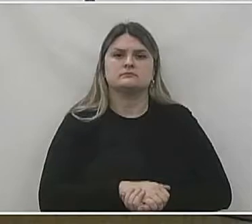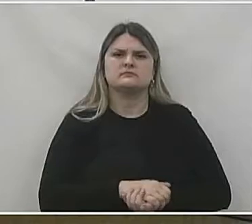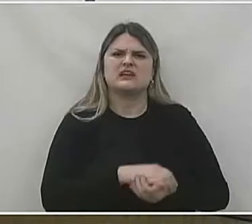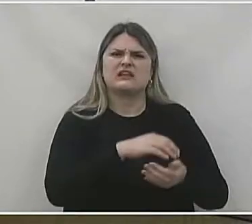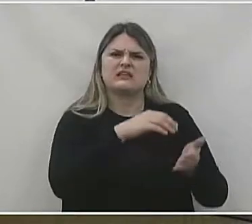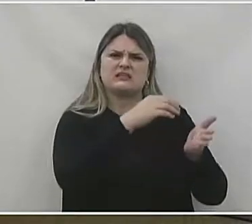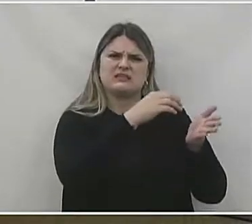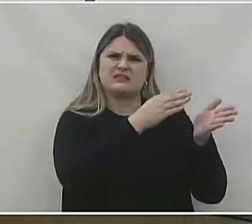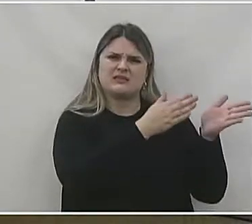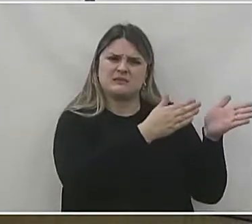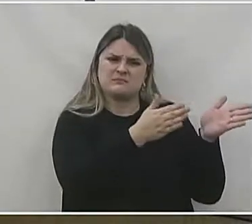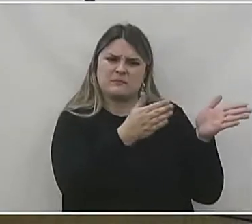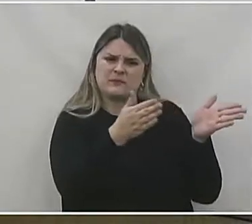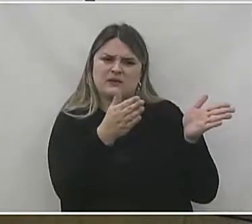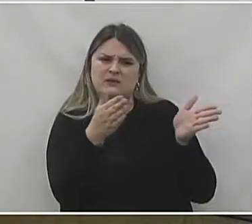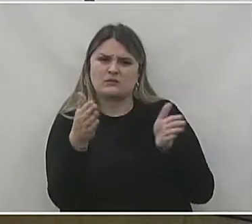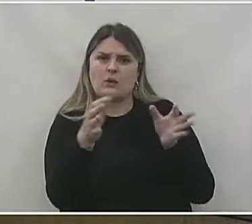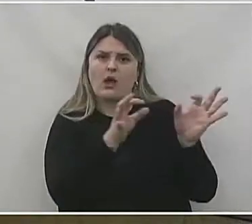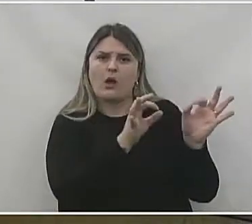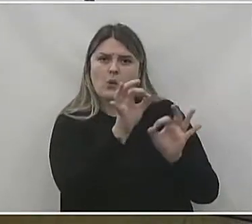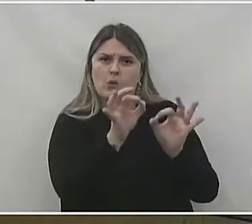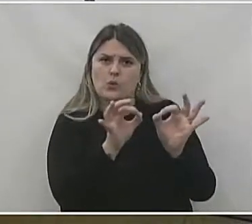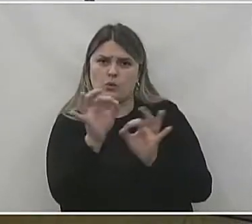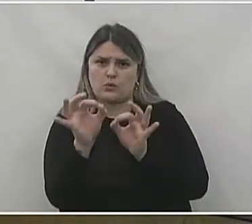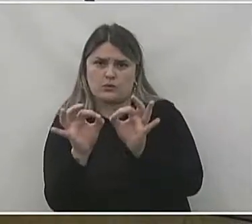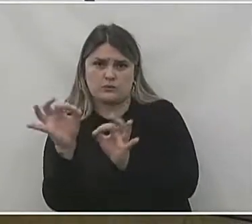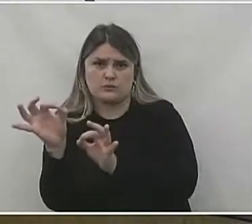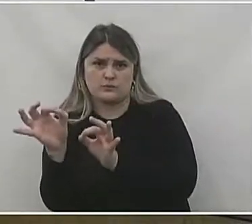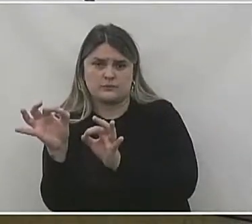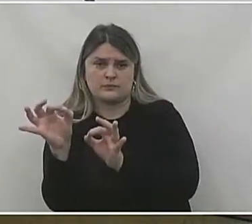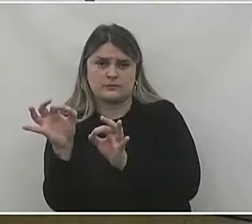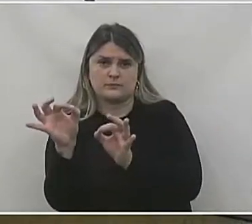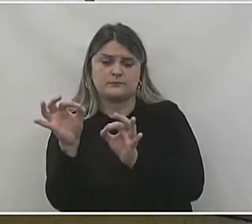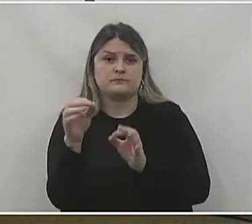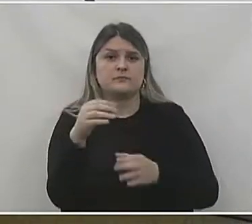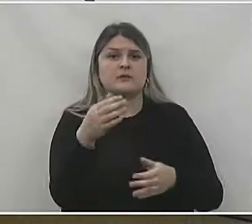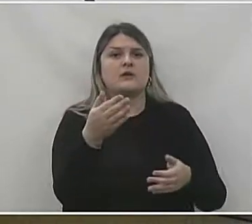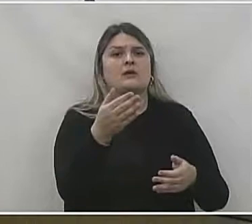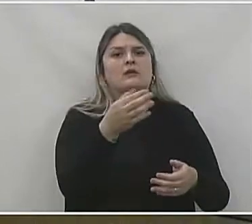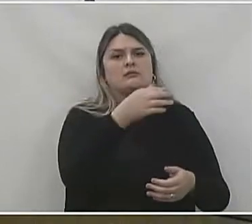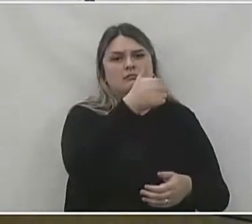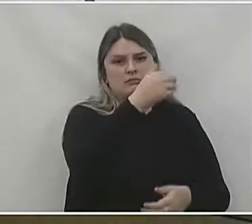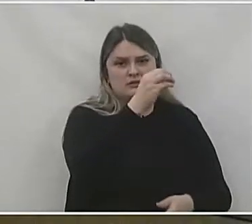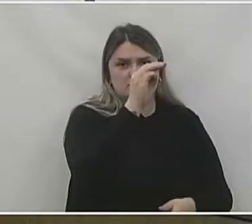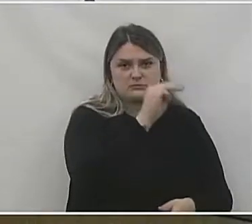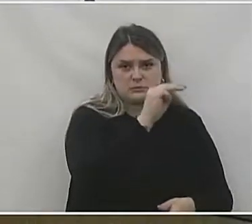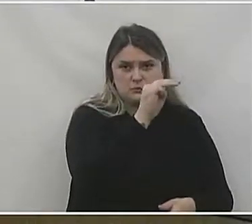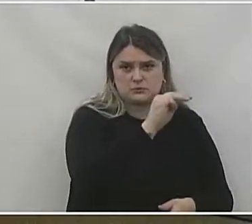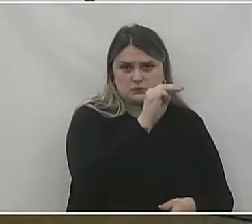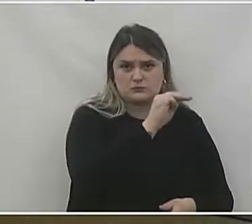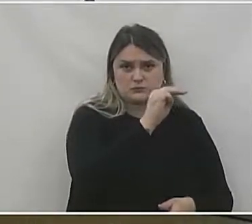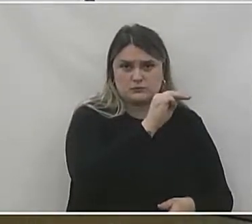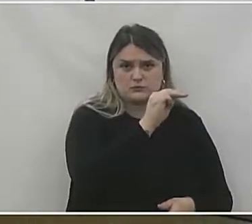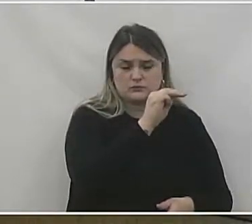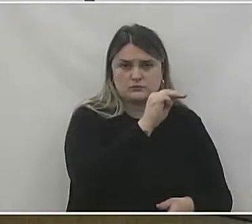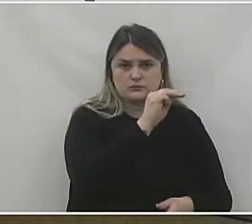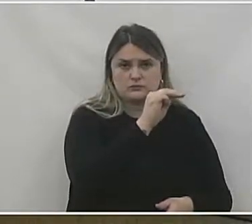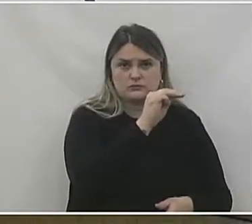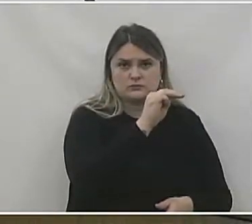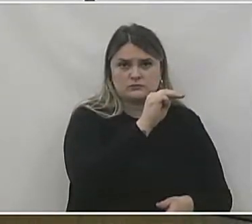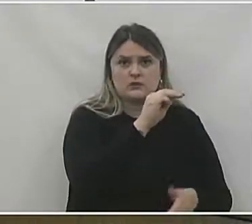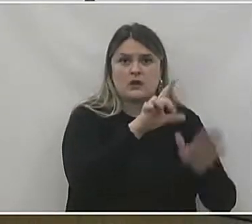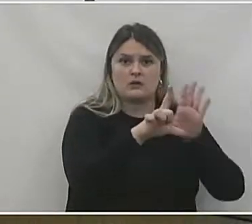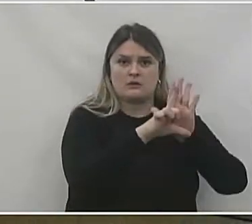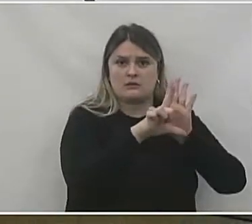dentro desse período houve uma as adequações aqui perto então veio os dez minutos que foi no